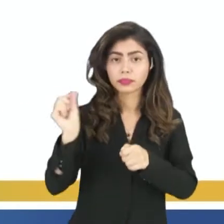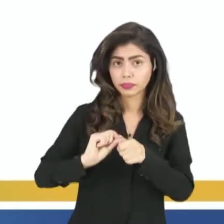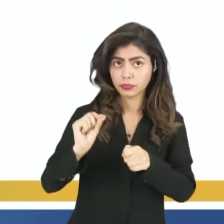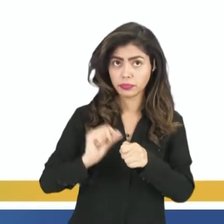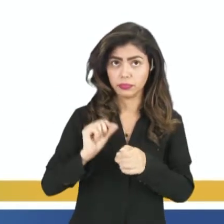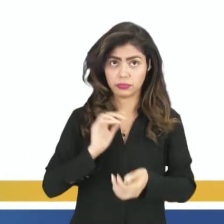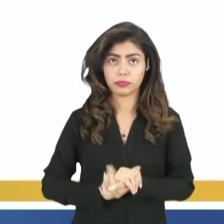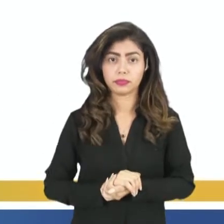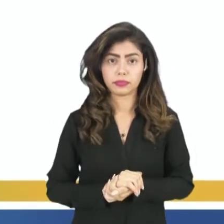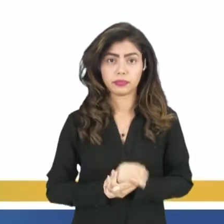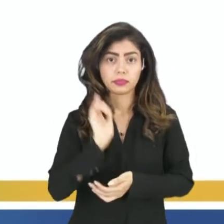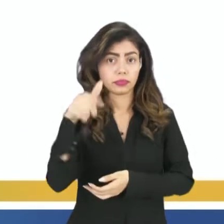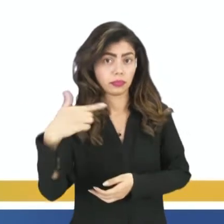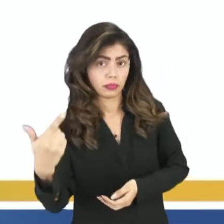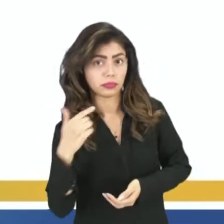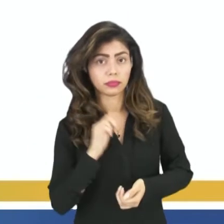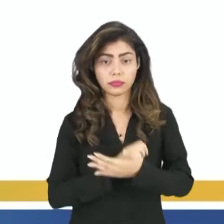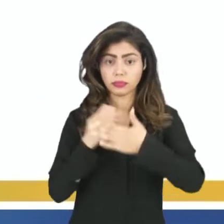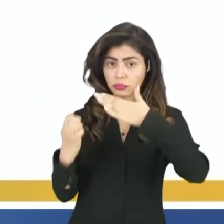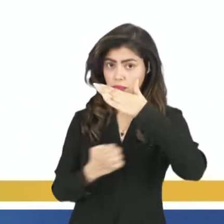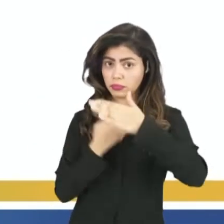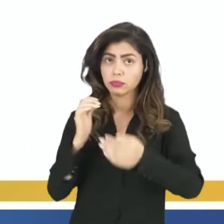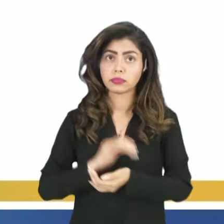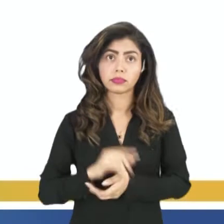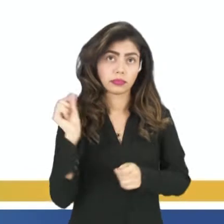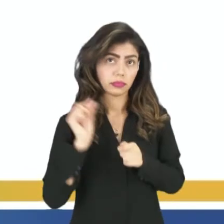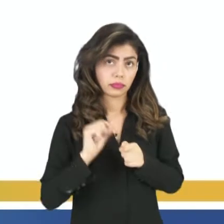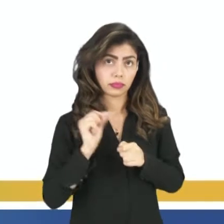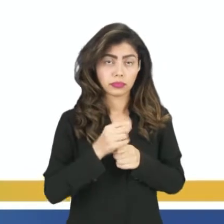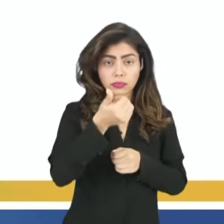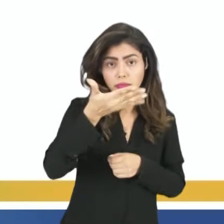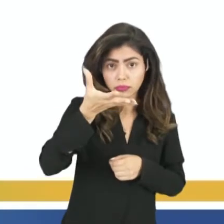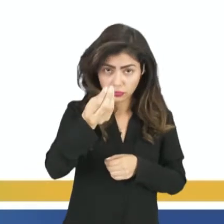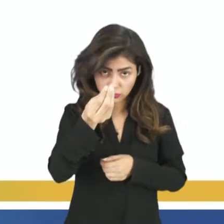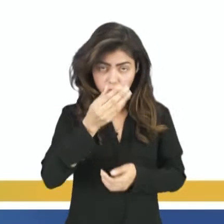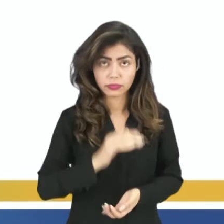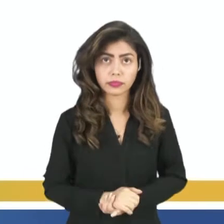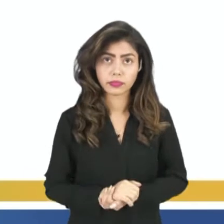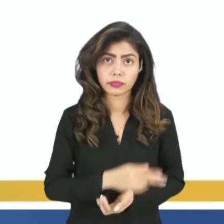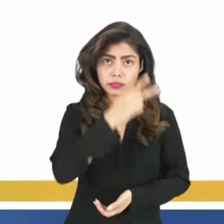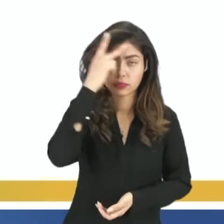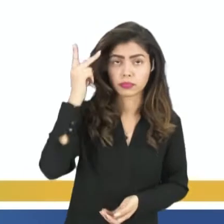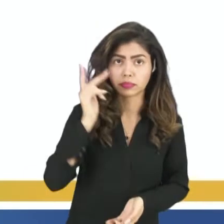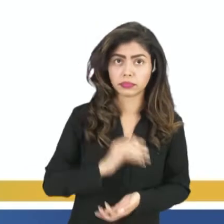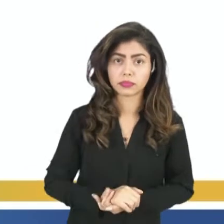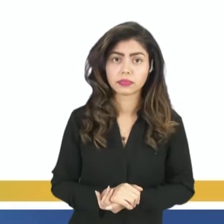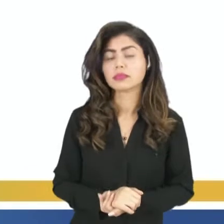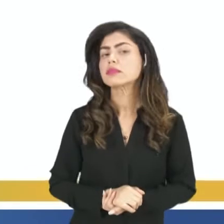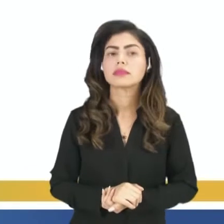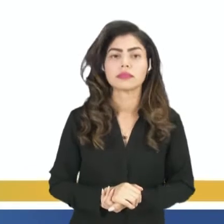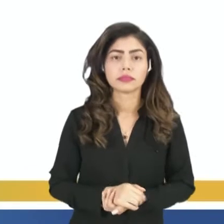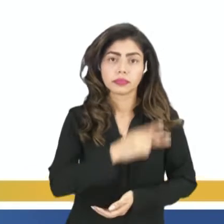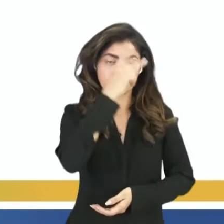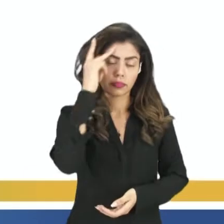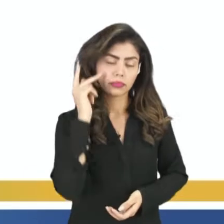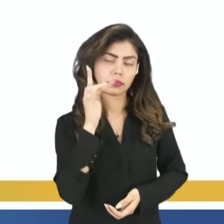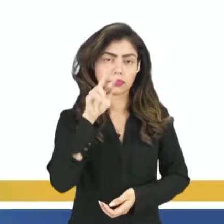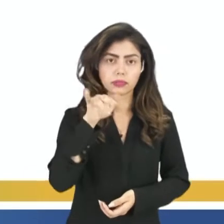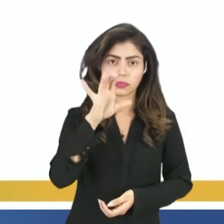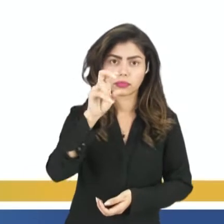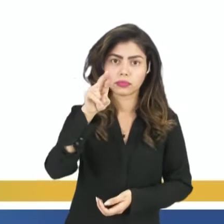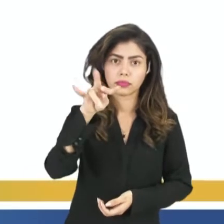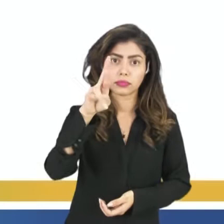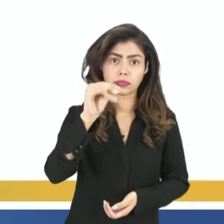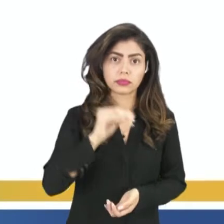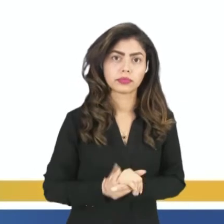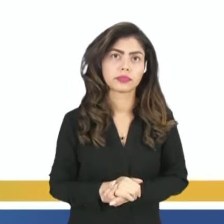realizada através dessa empresa, foram feitas com 160 pessoas, 160 funcionários, ok? E aí eu